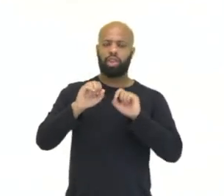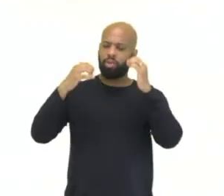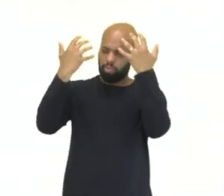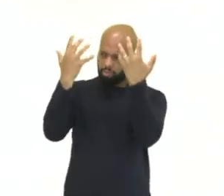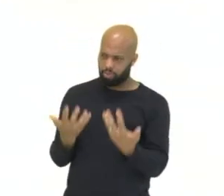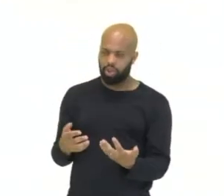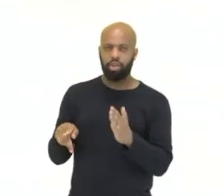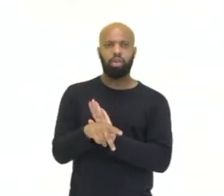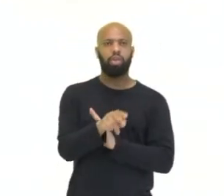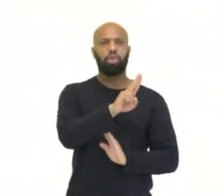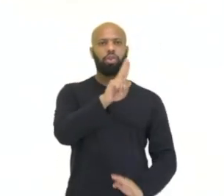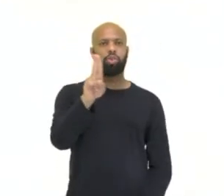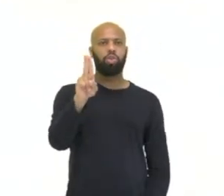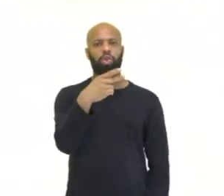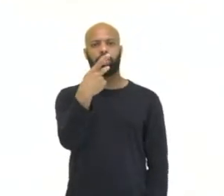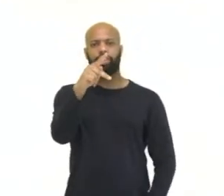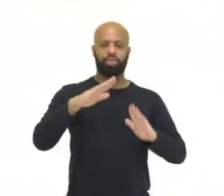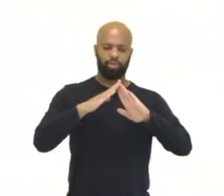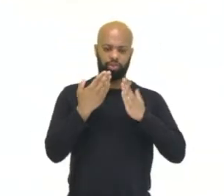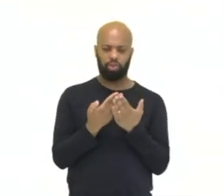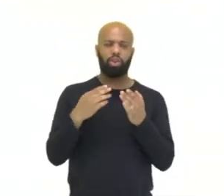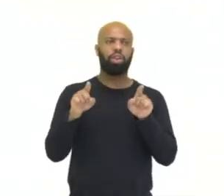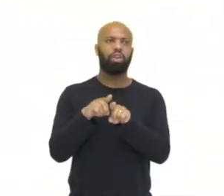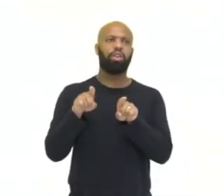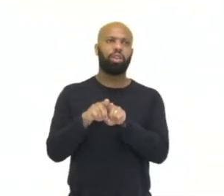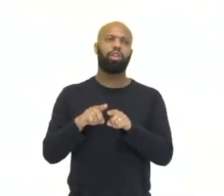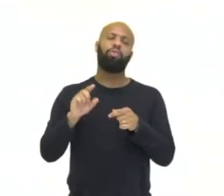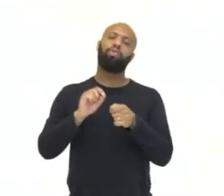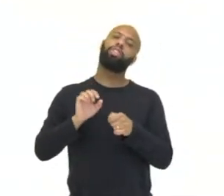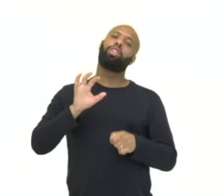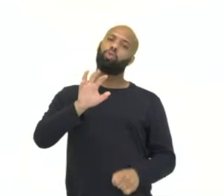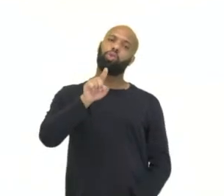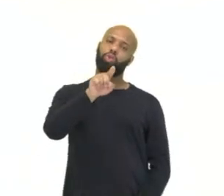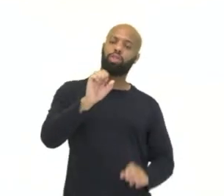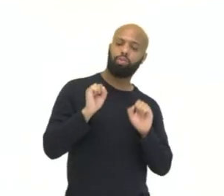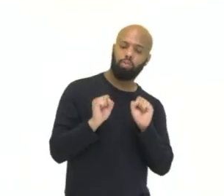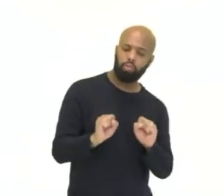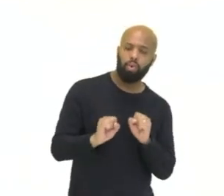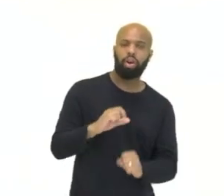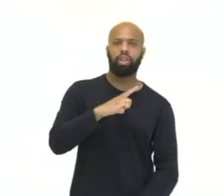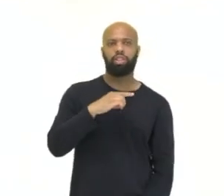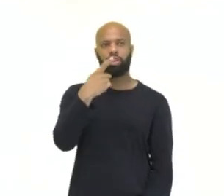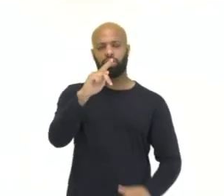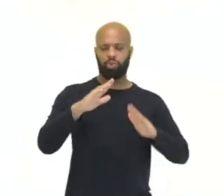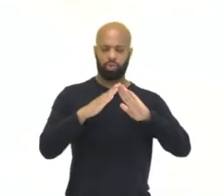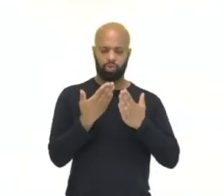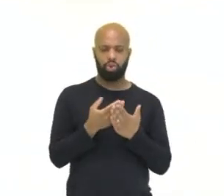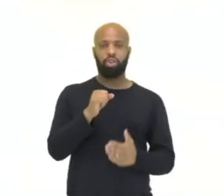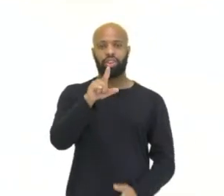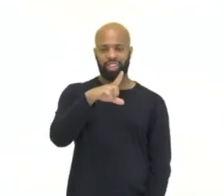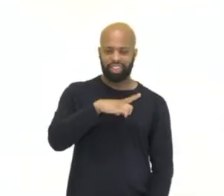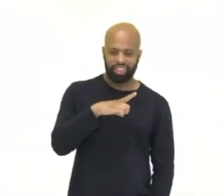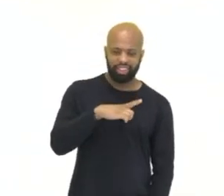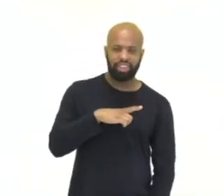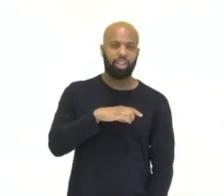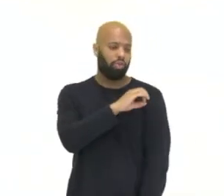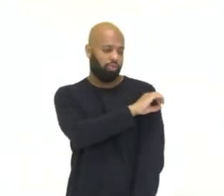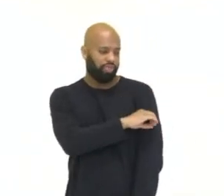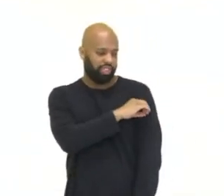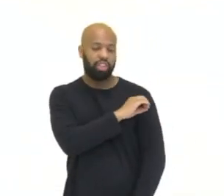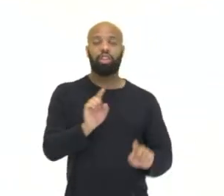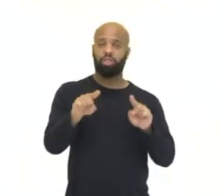sua escola, levando, né, essa formação que vocês podem ter aí na sua escola. Então, se vocês possuem uma oficina de música,